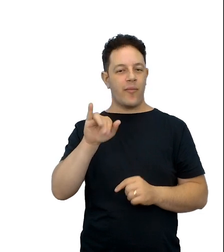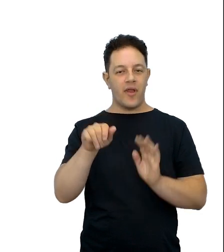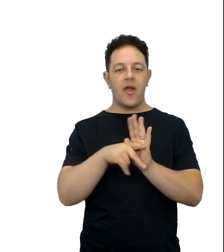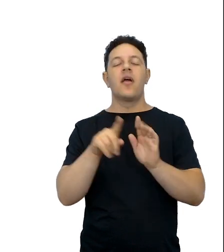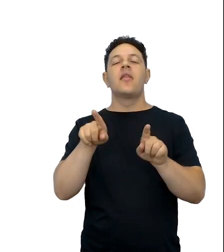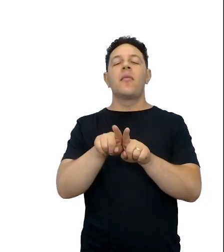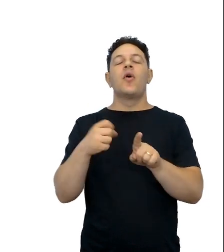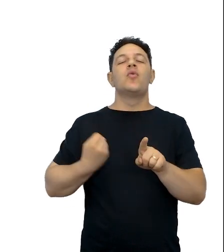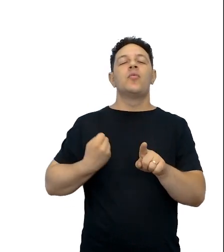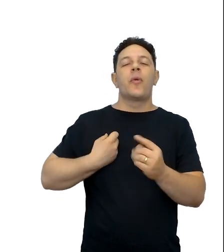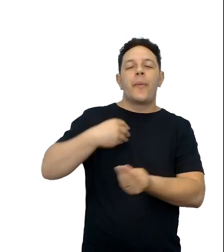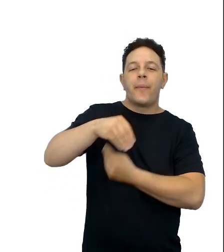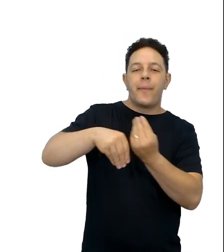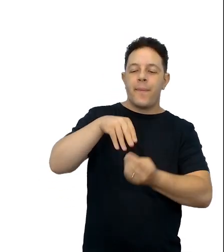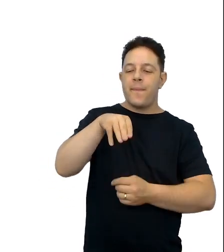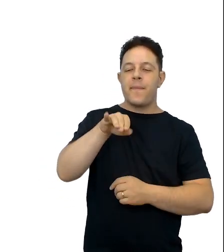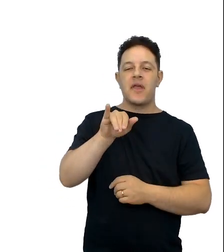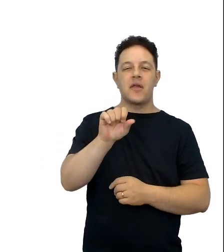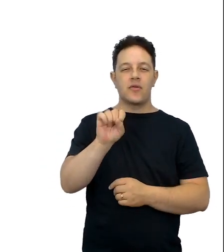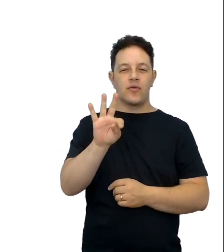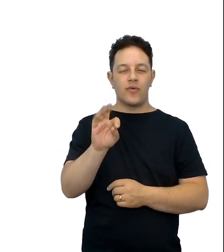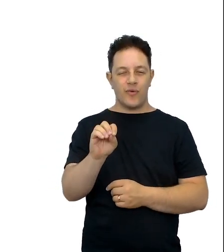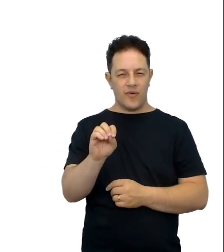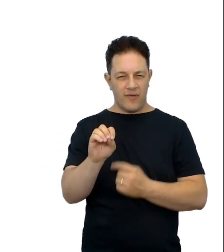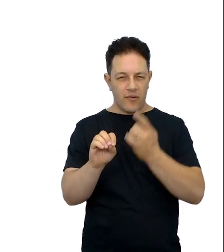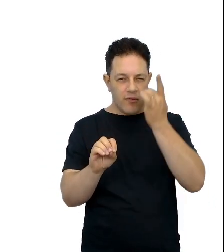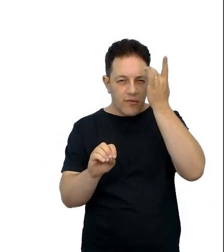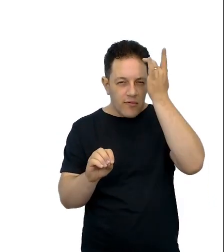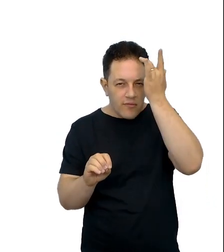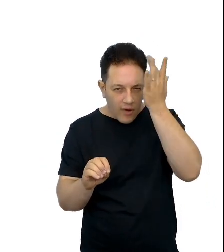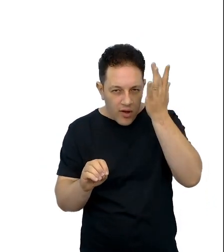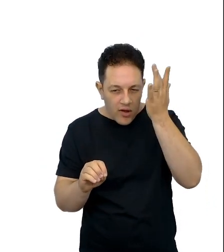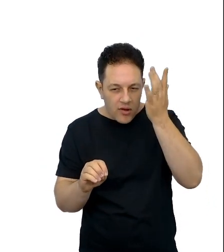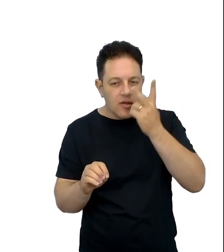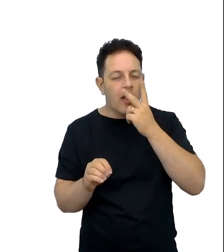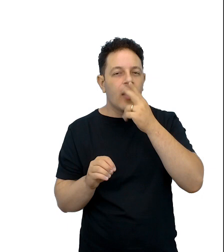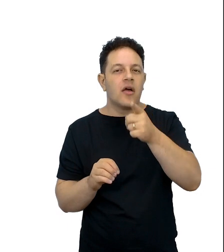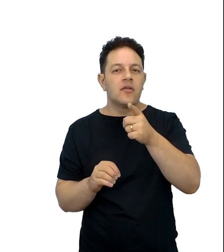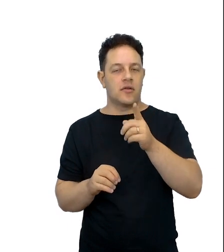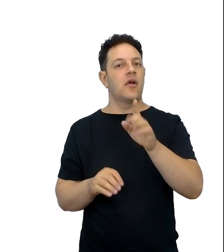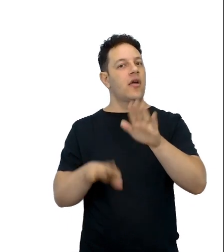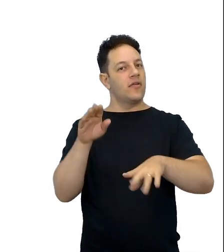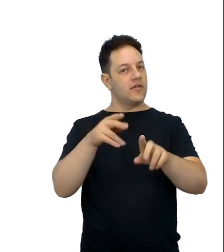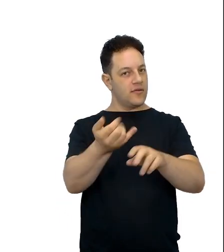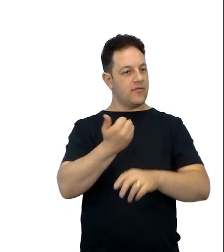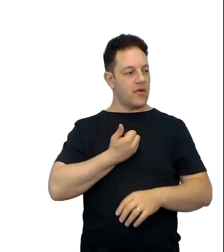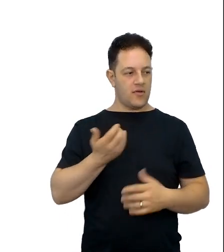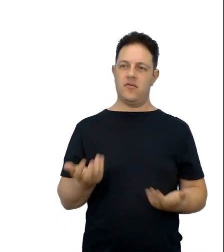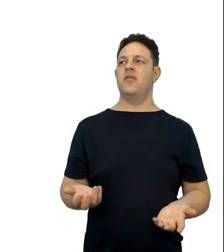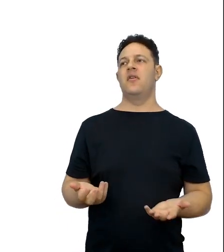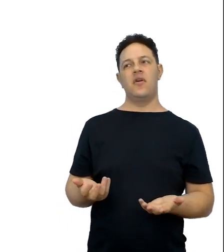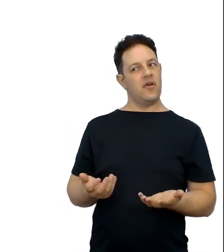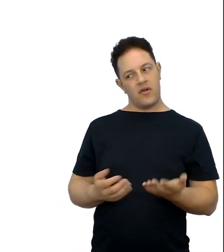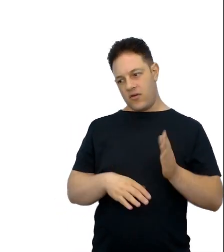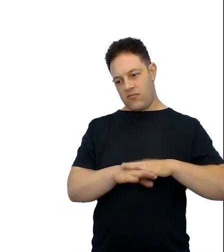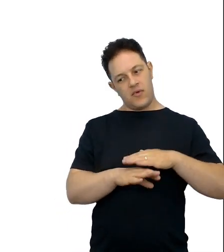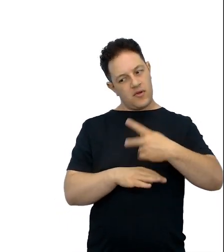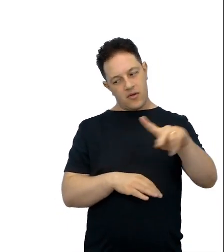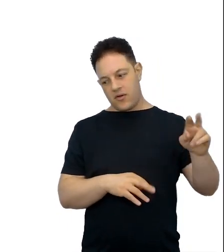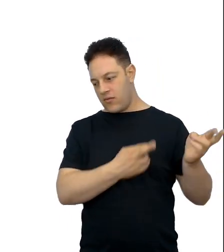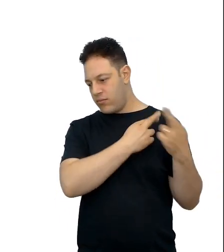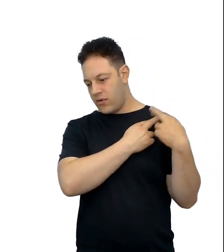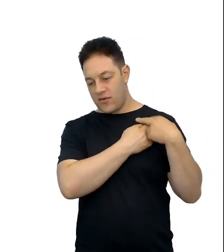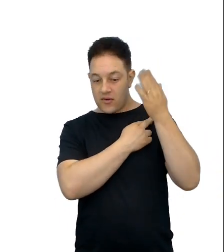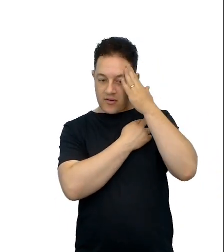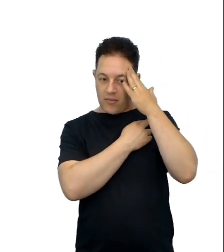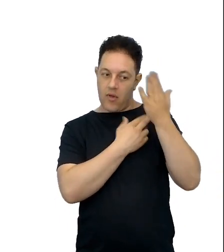é fácil? Né? Será que vocês vão falar para mim, Rosana, mas eles já deveriam saber. Quando eles chegam